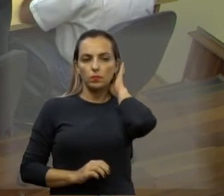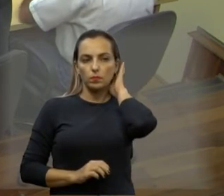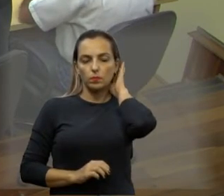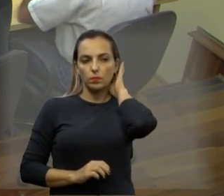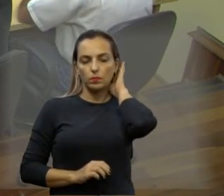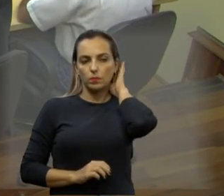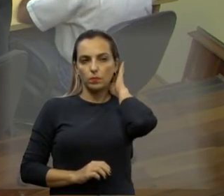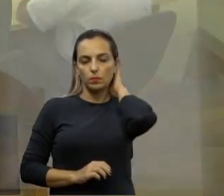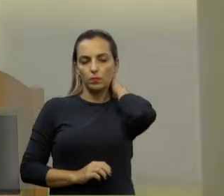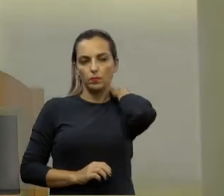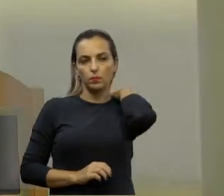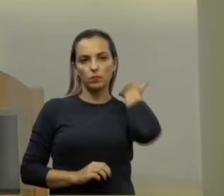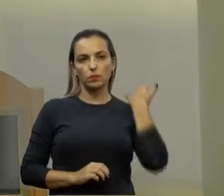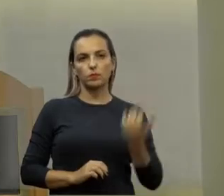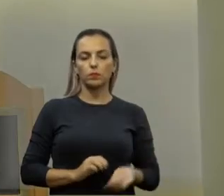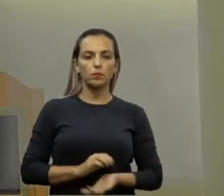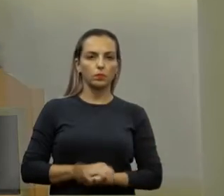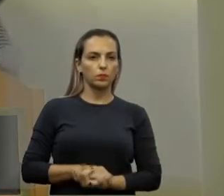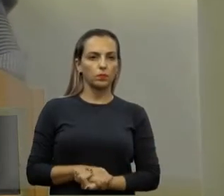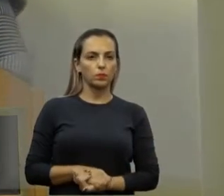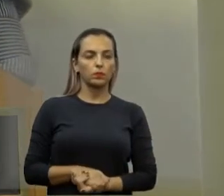Ah tá